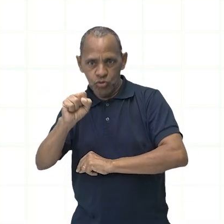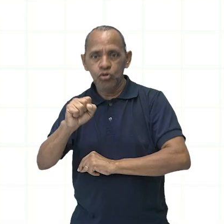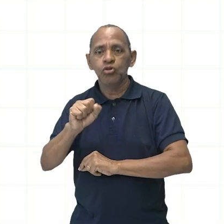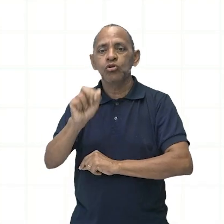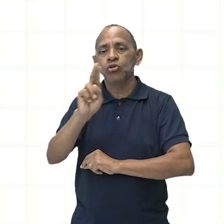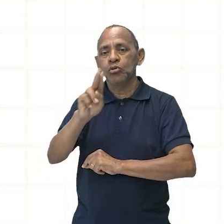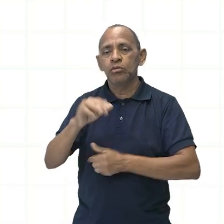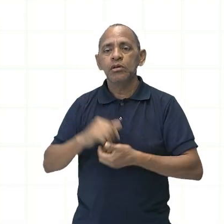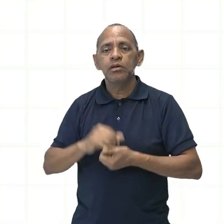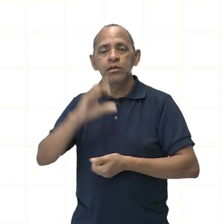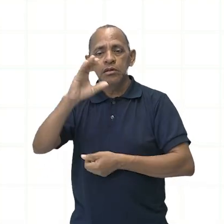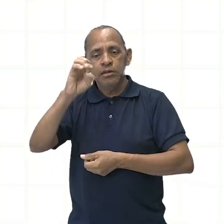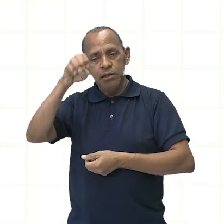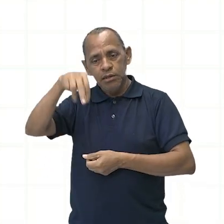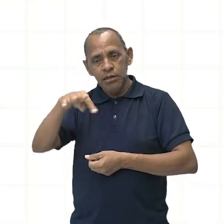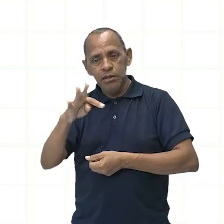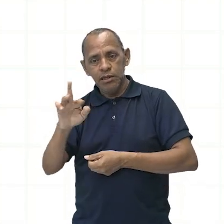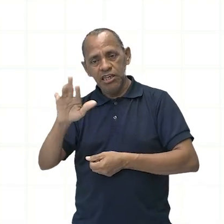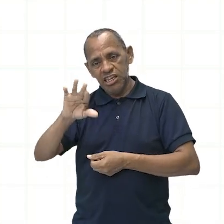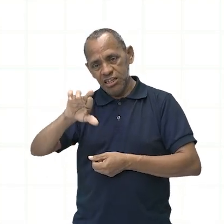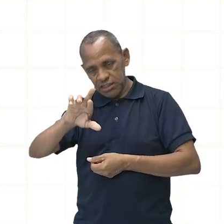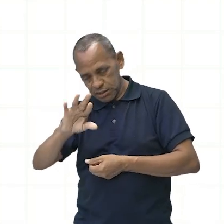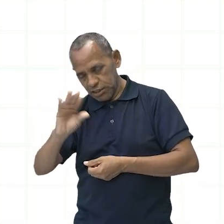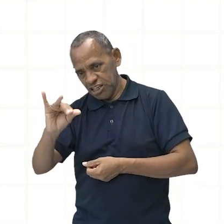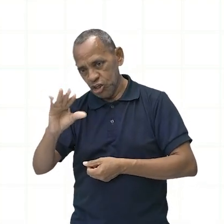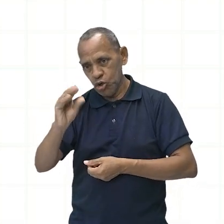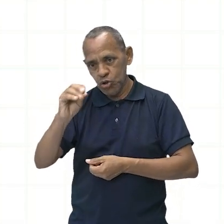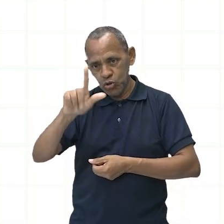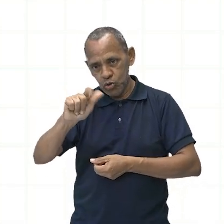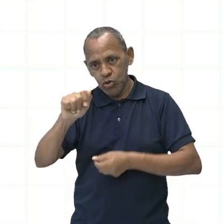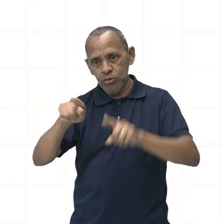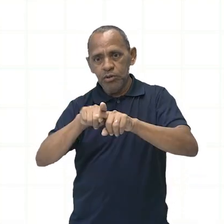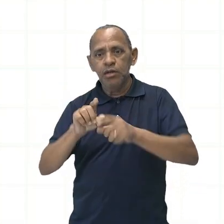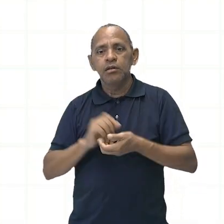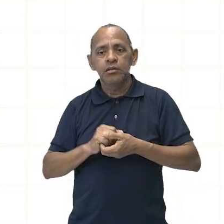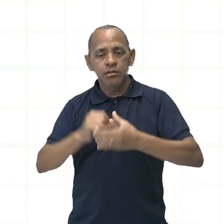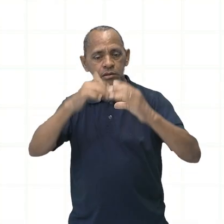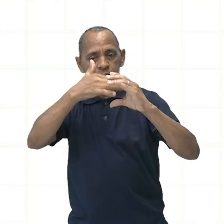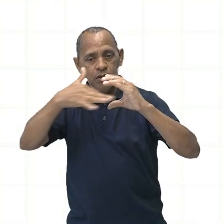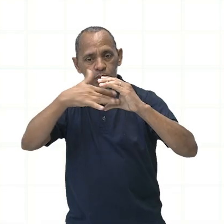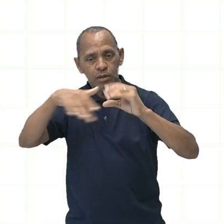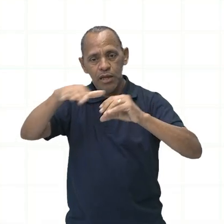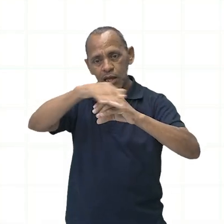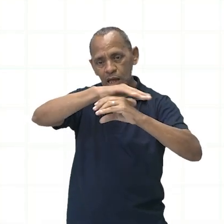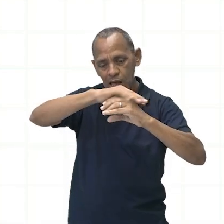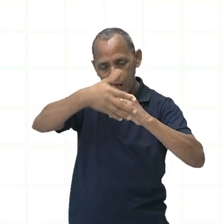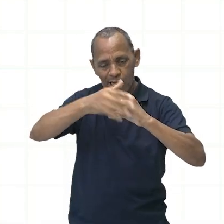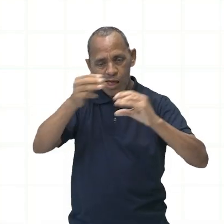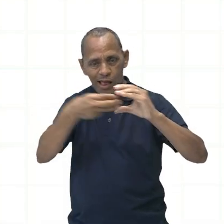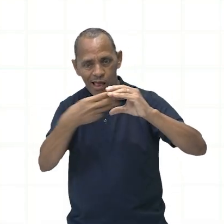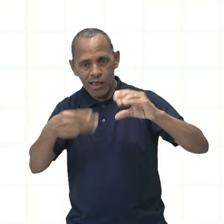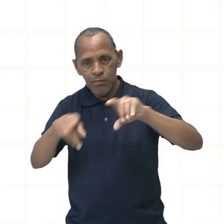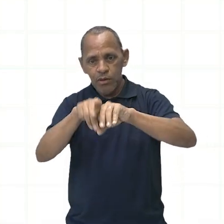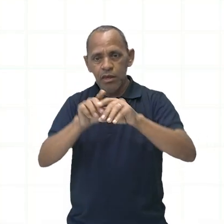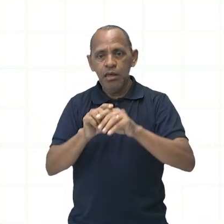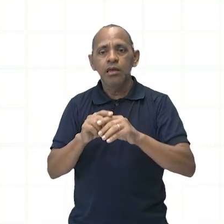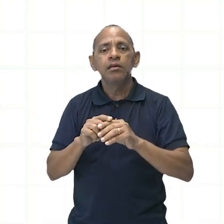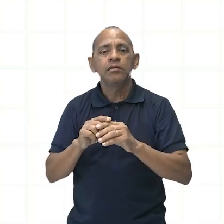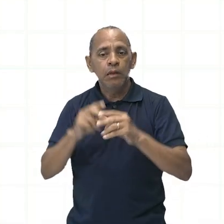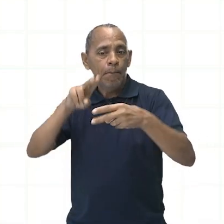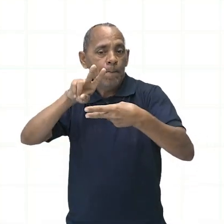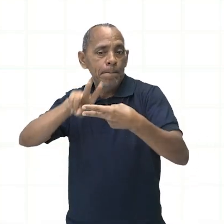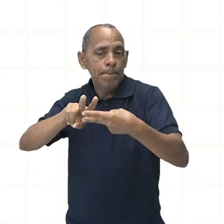fios que saem de uma organela chamada de centríolo, se prolongam ao longo do citoplasma celular e prendem